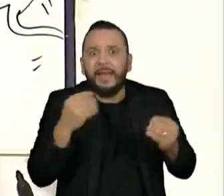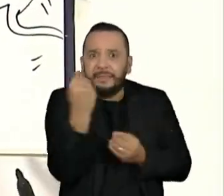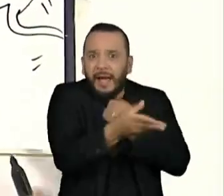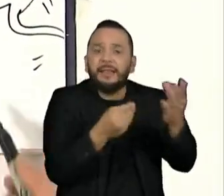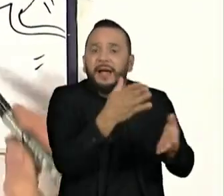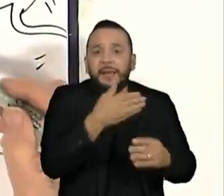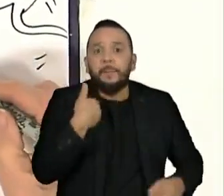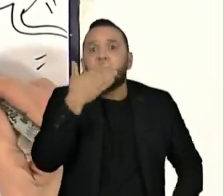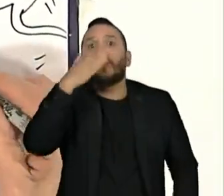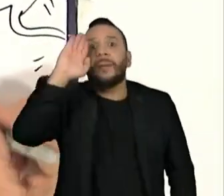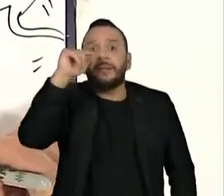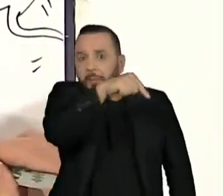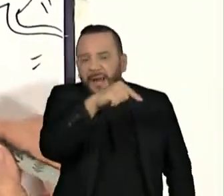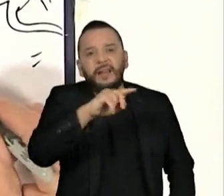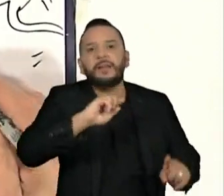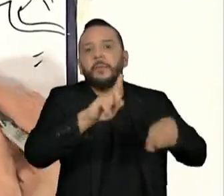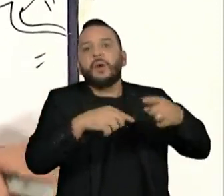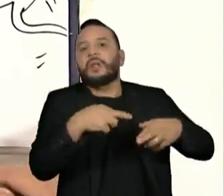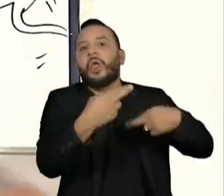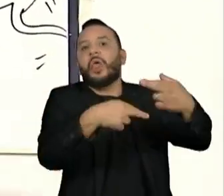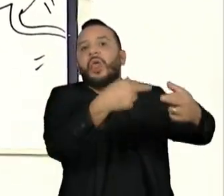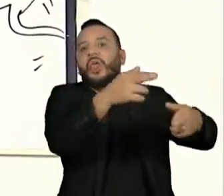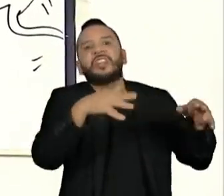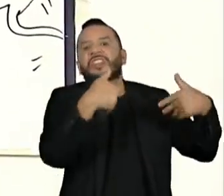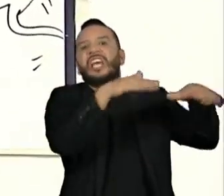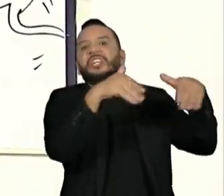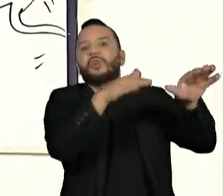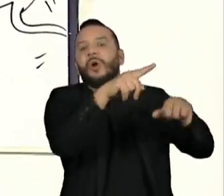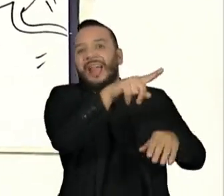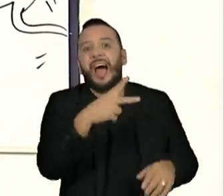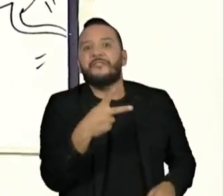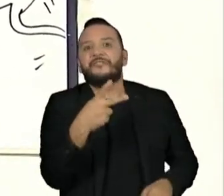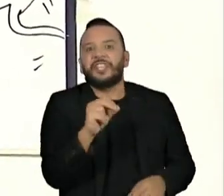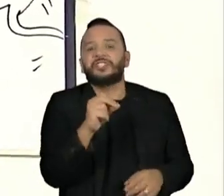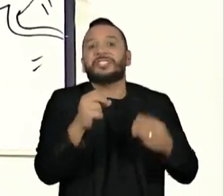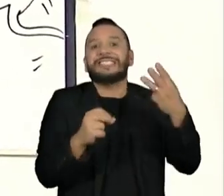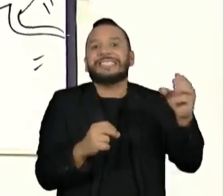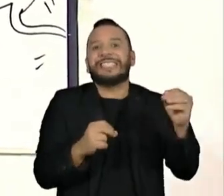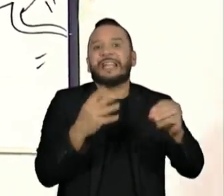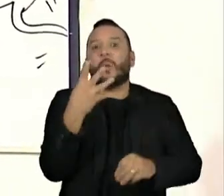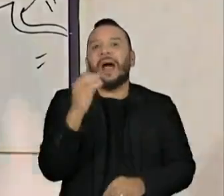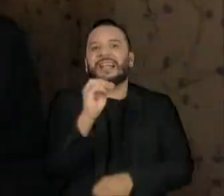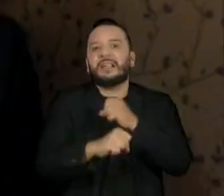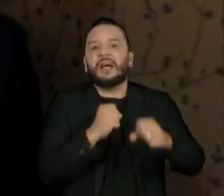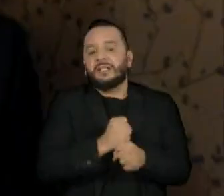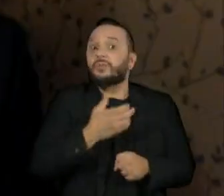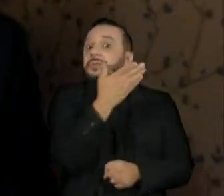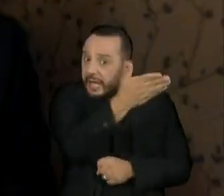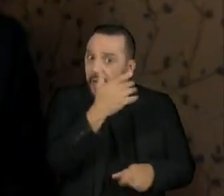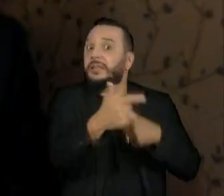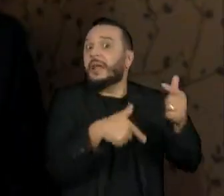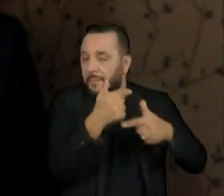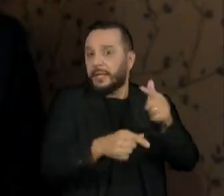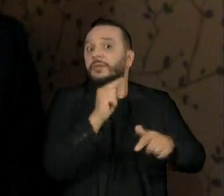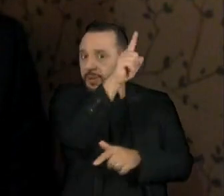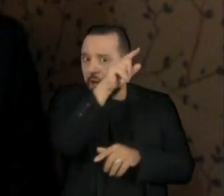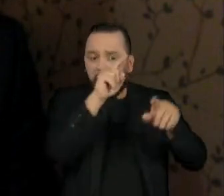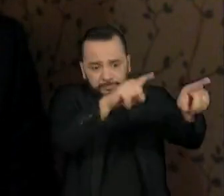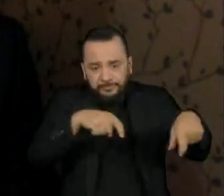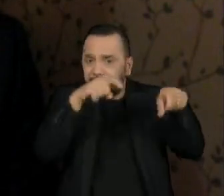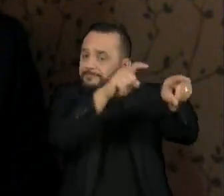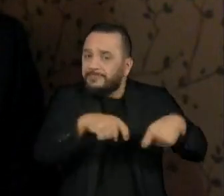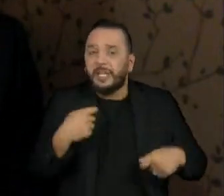E esqueceu ele lá. Esse cidadão está lá há 20, 30, 40 anos, produzindo, vivendo de